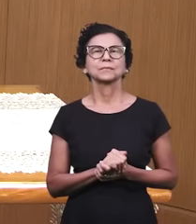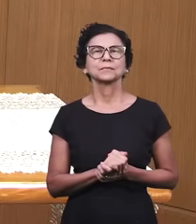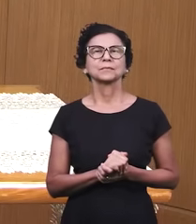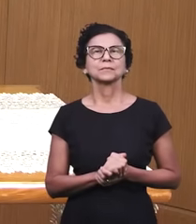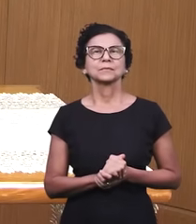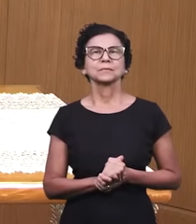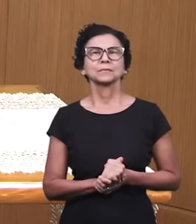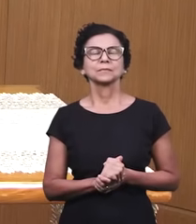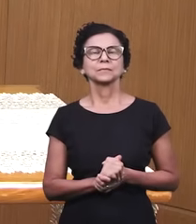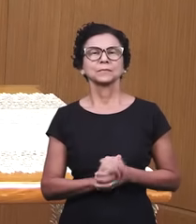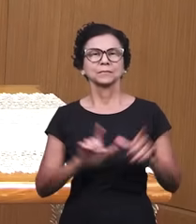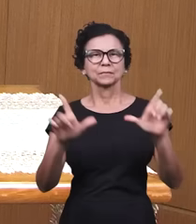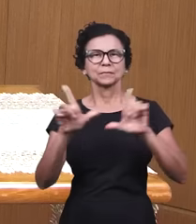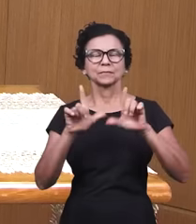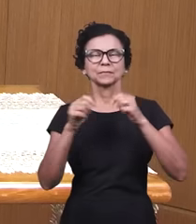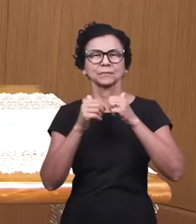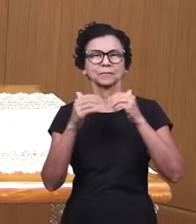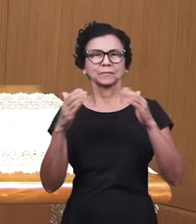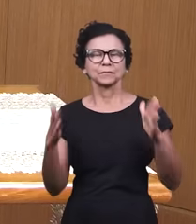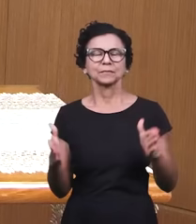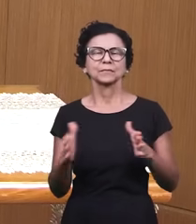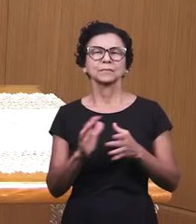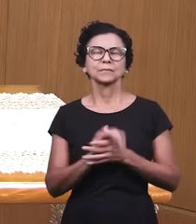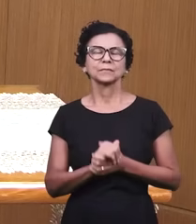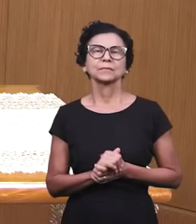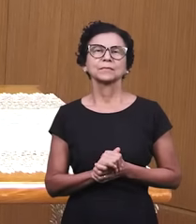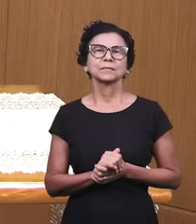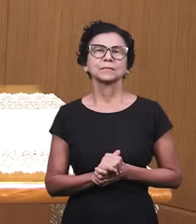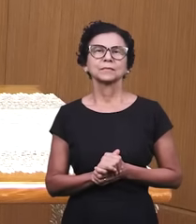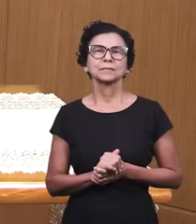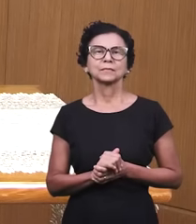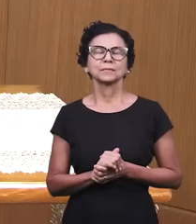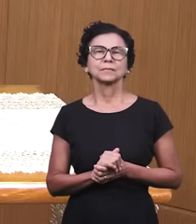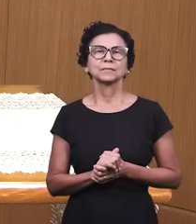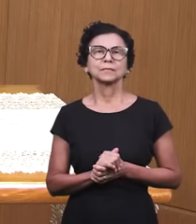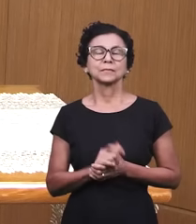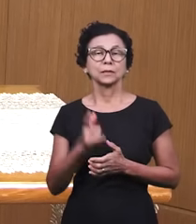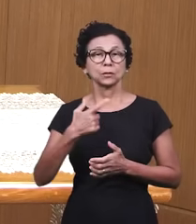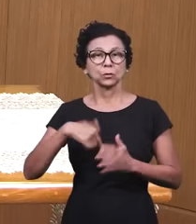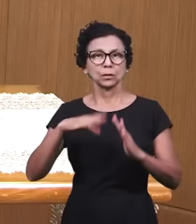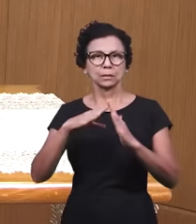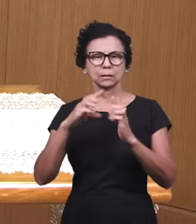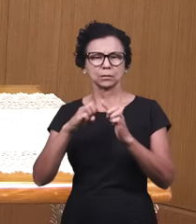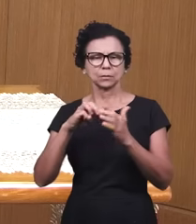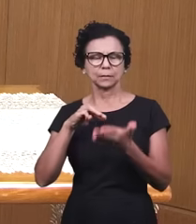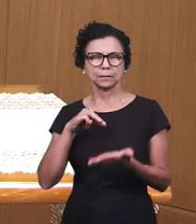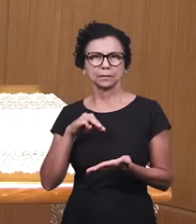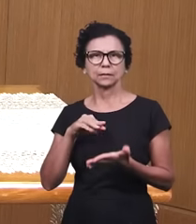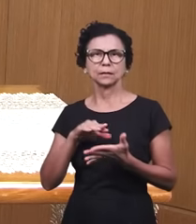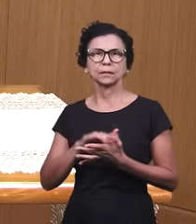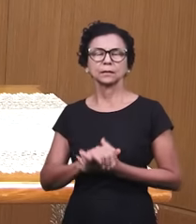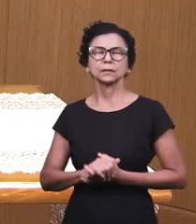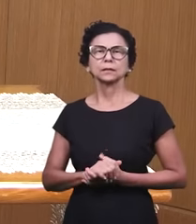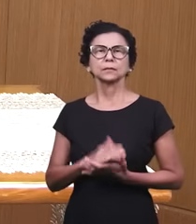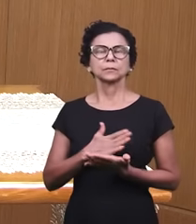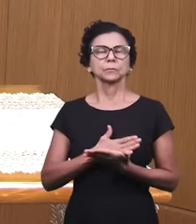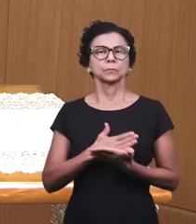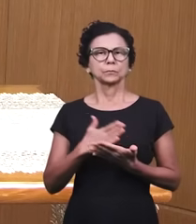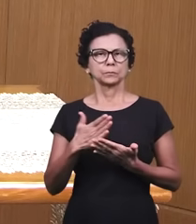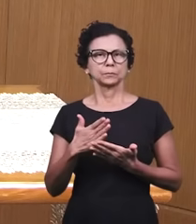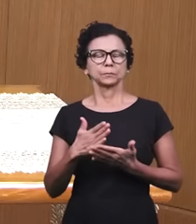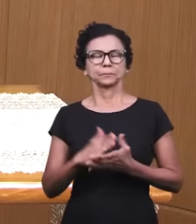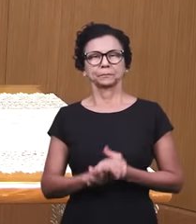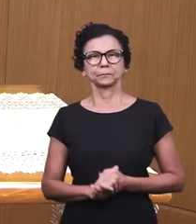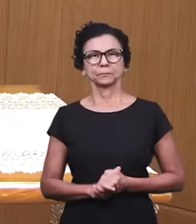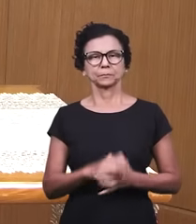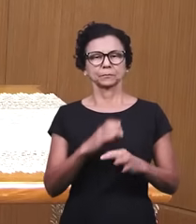plataformas, na TV aberta. Nós somos a Igreja Cristã Maranata. E nesta hora daremos início